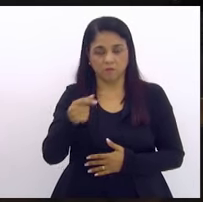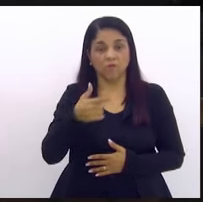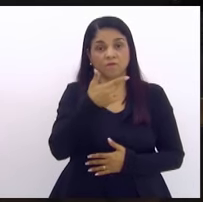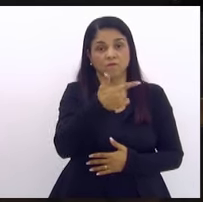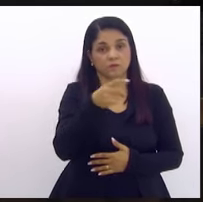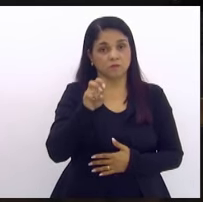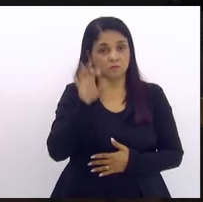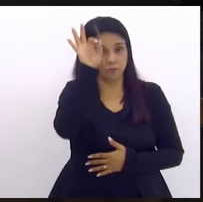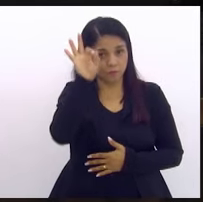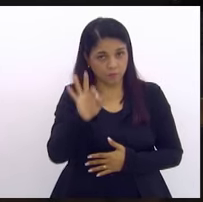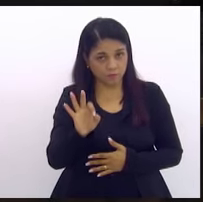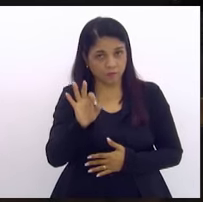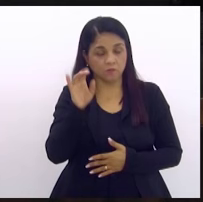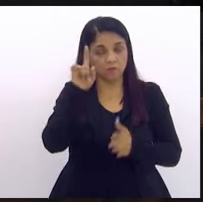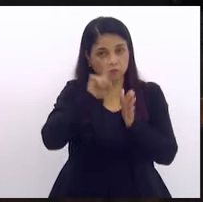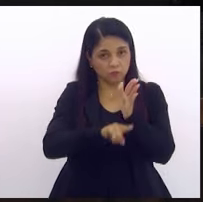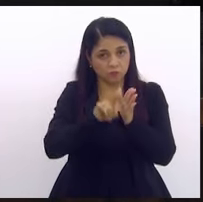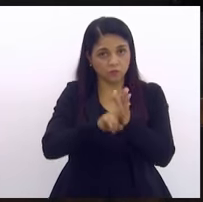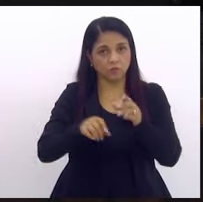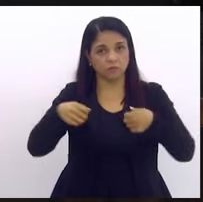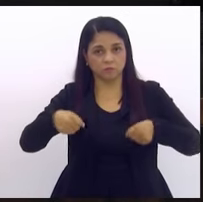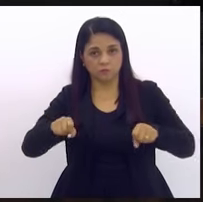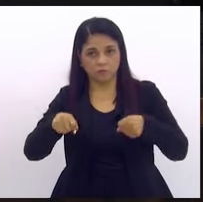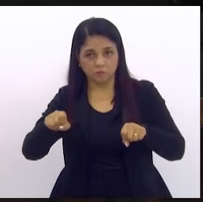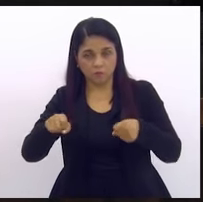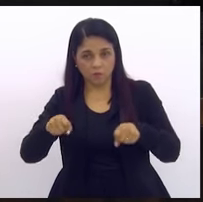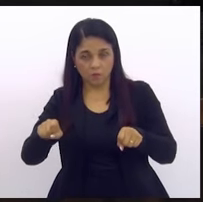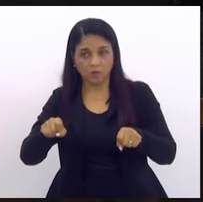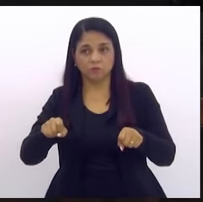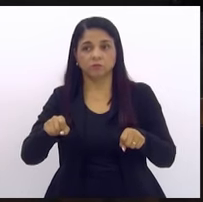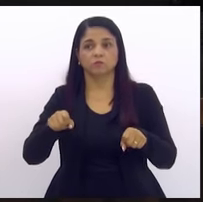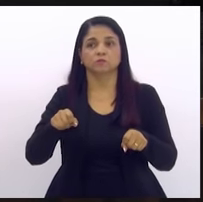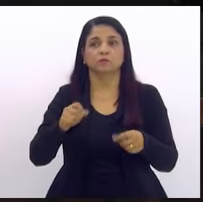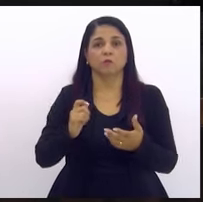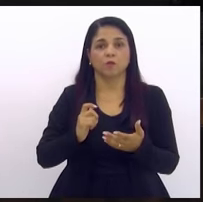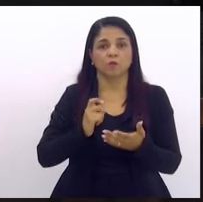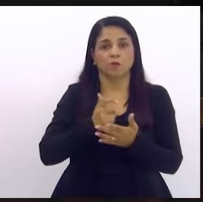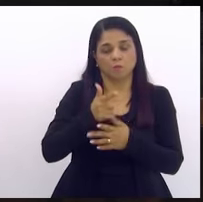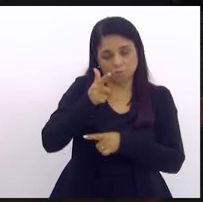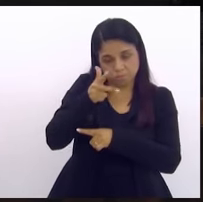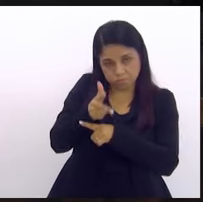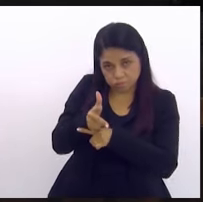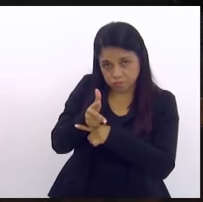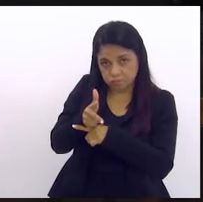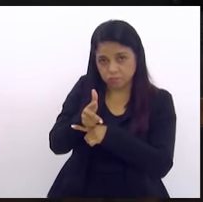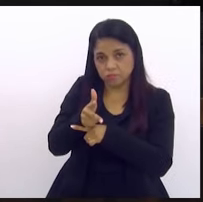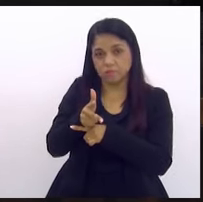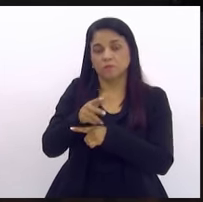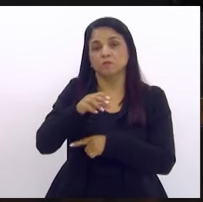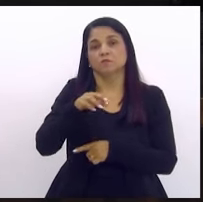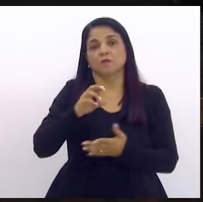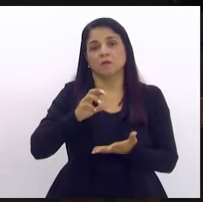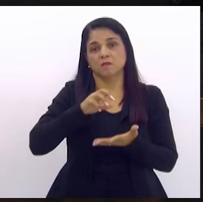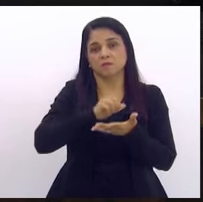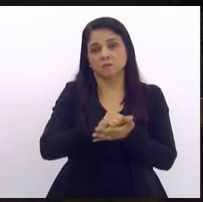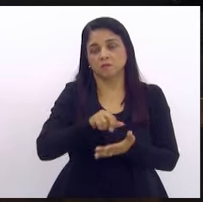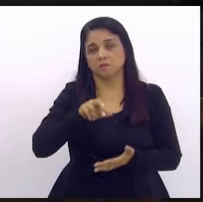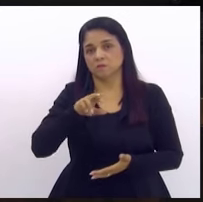25% no valor do IPVA das motocicletas que portarem equipamento de microcâmeras registradas no